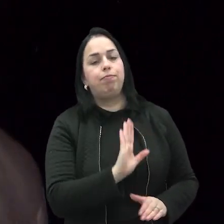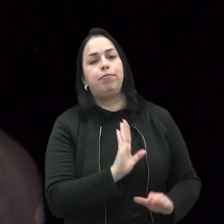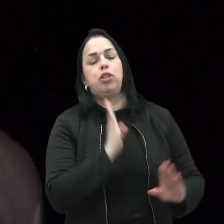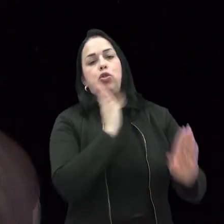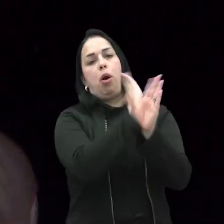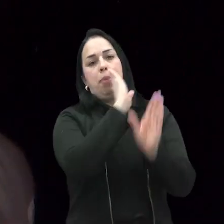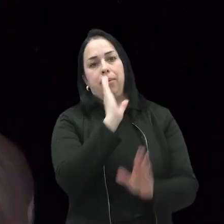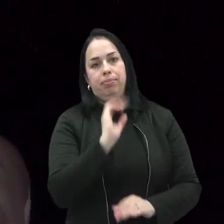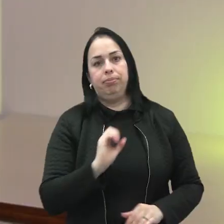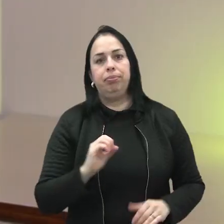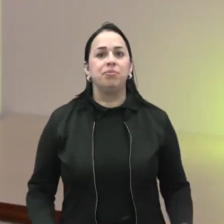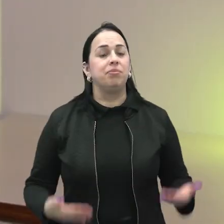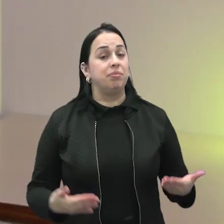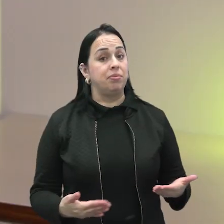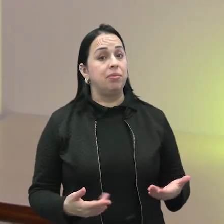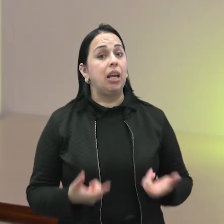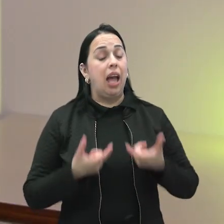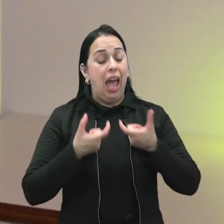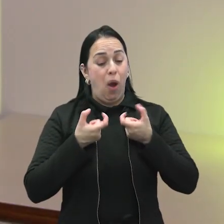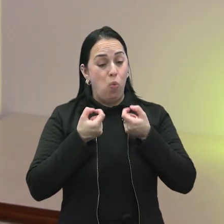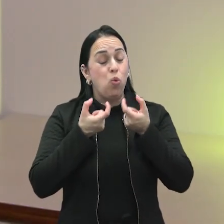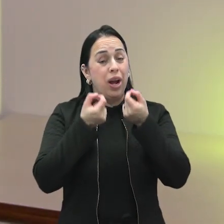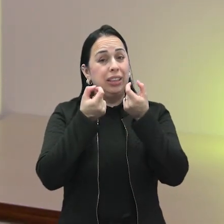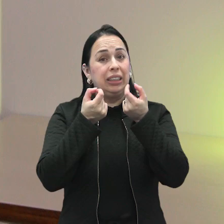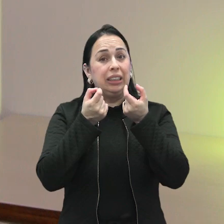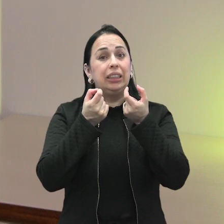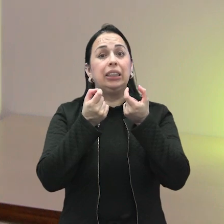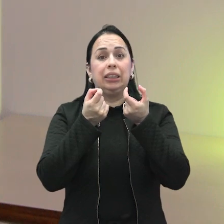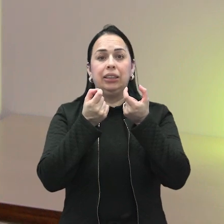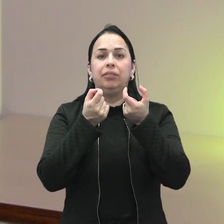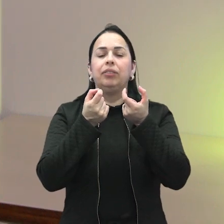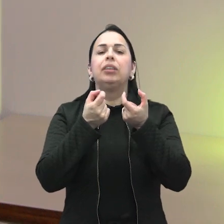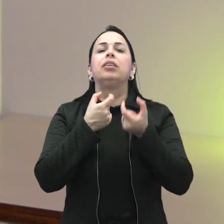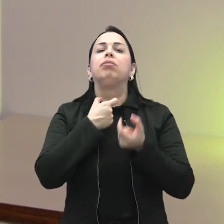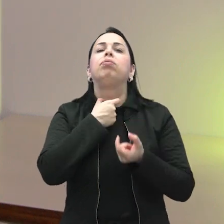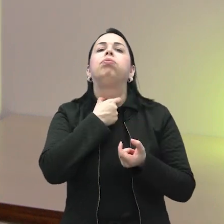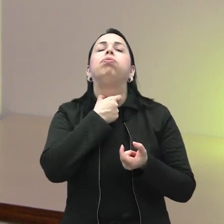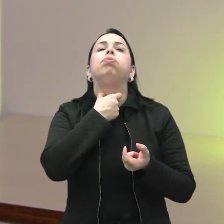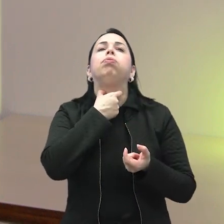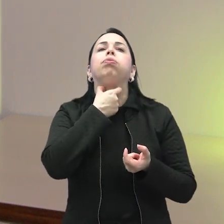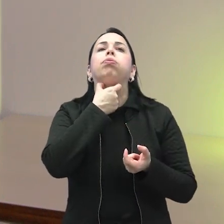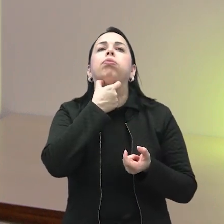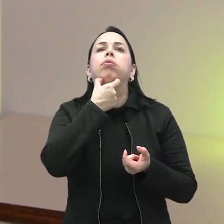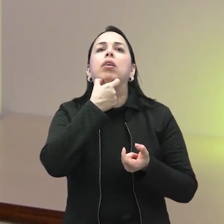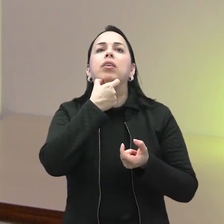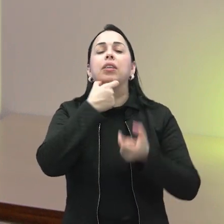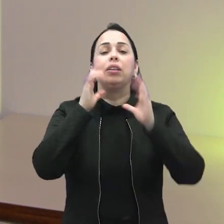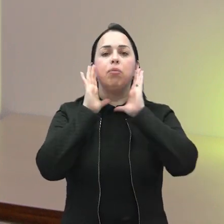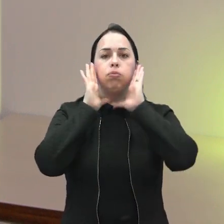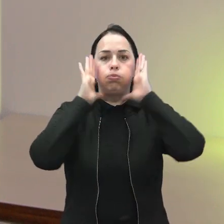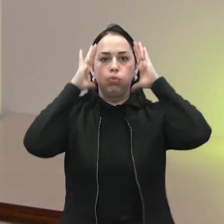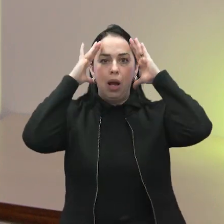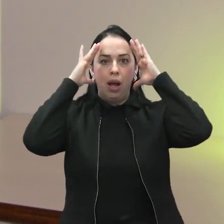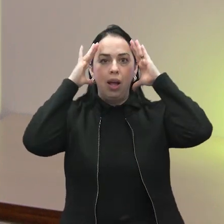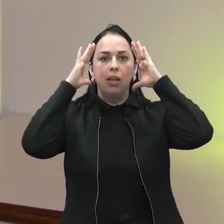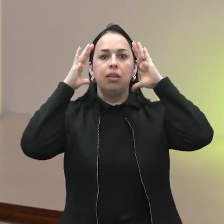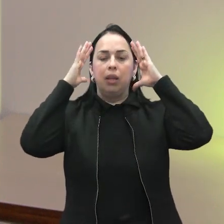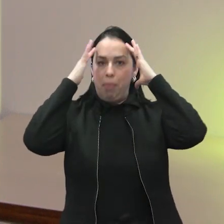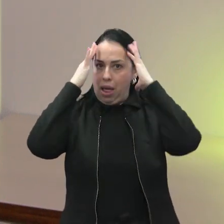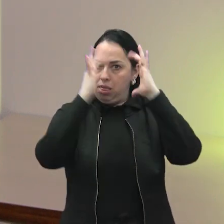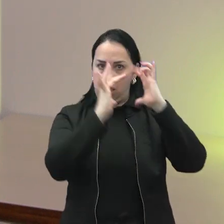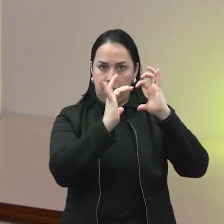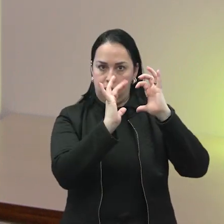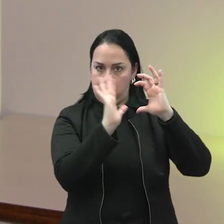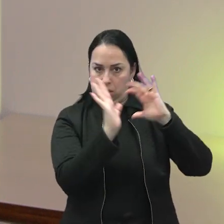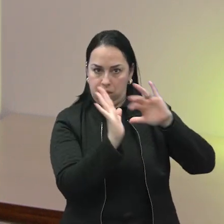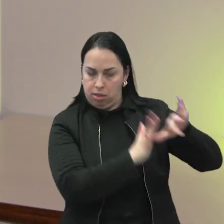mais atingidos. Ele é um câncer que afeta todas as regiões que incluem, né, a cabeça e o pescoço, tirando a parte cerebral.